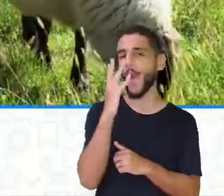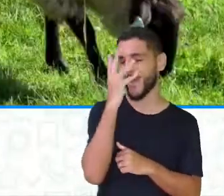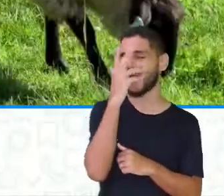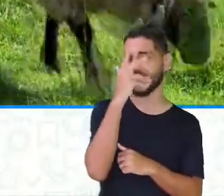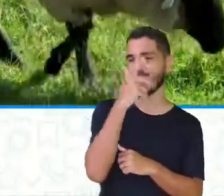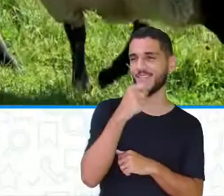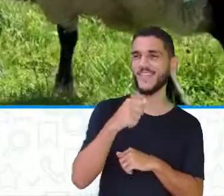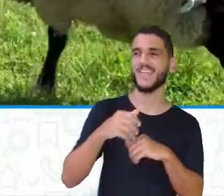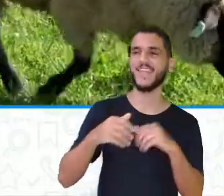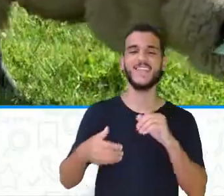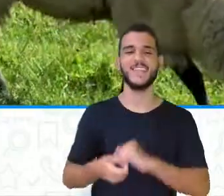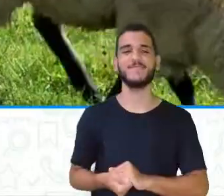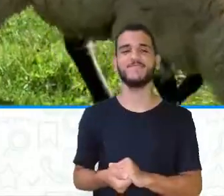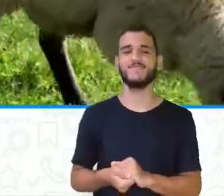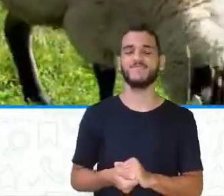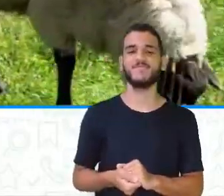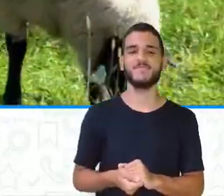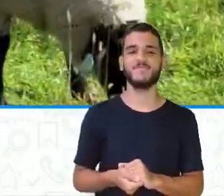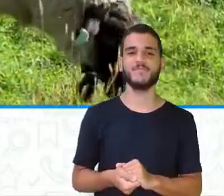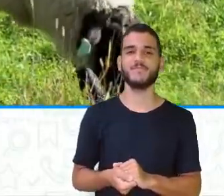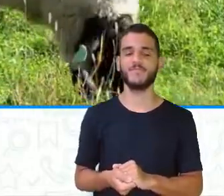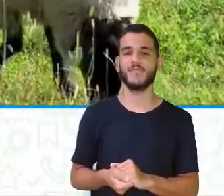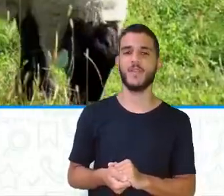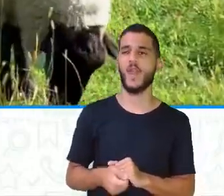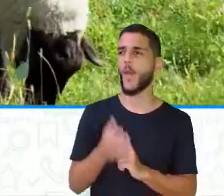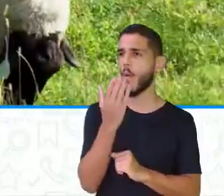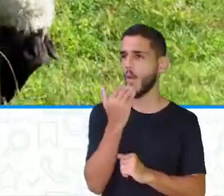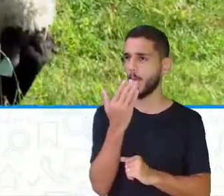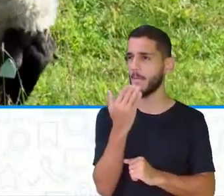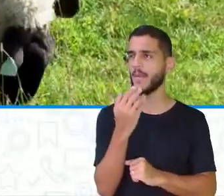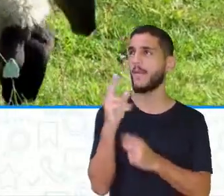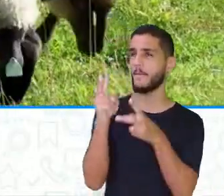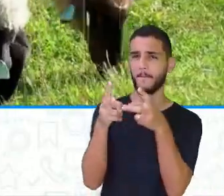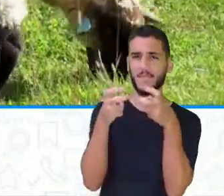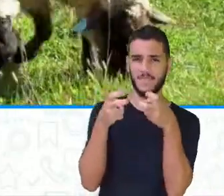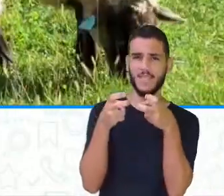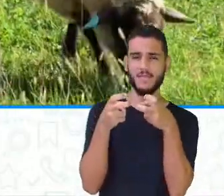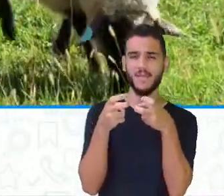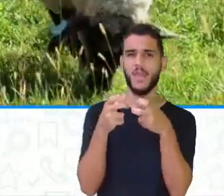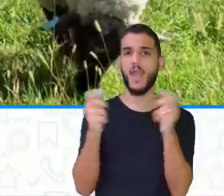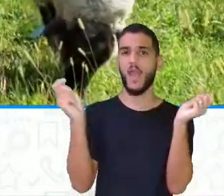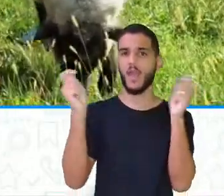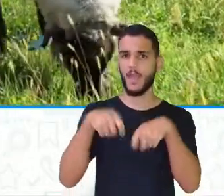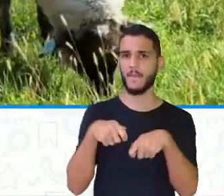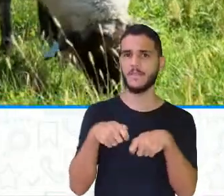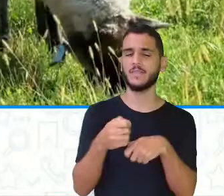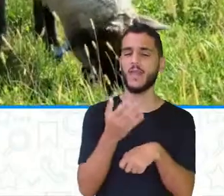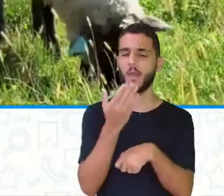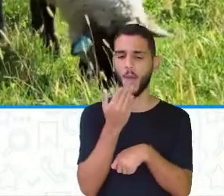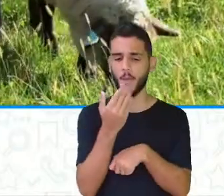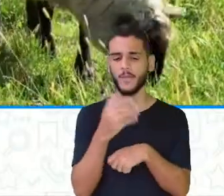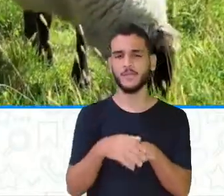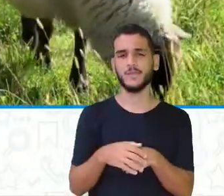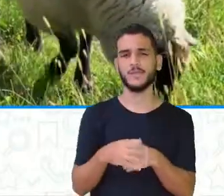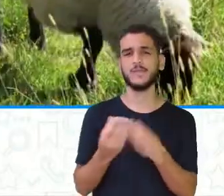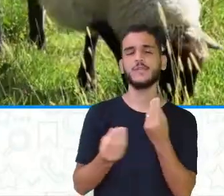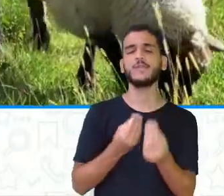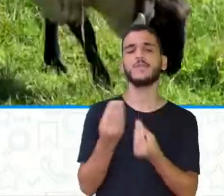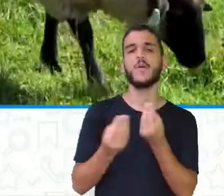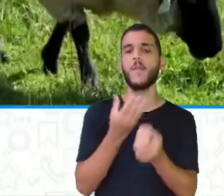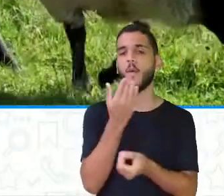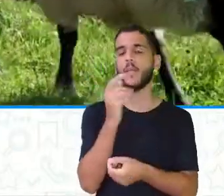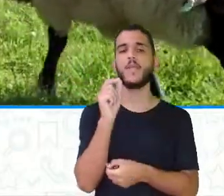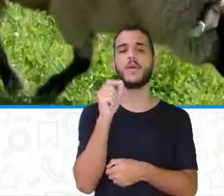Essas ovelhinhas aqui, elas estão se alimentando. Vocês teriam a capacidade de me dizer com o que é que elas estão se